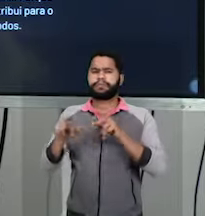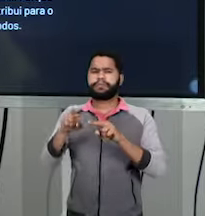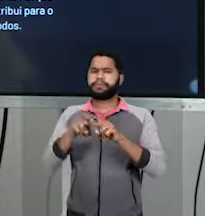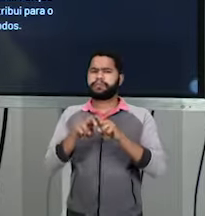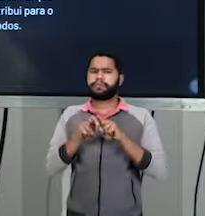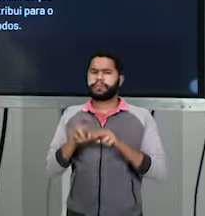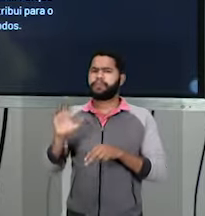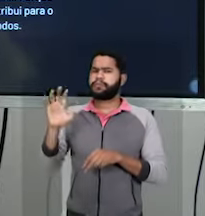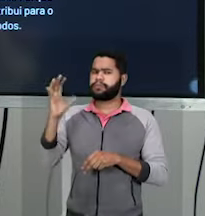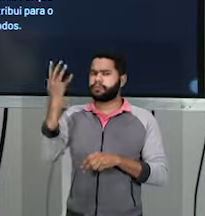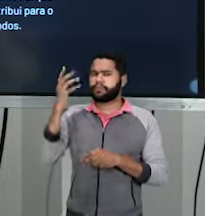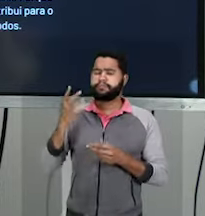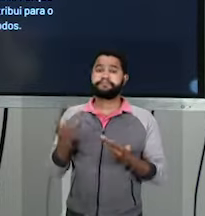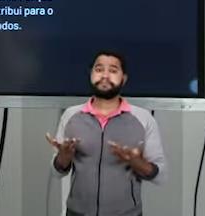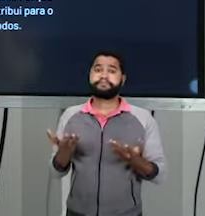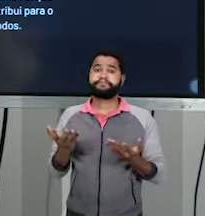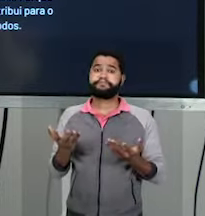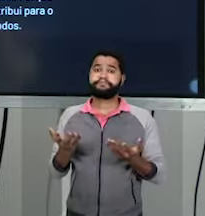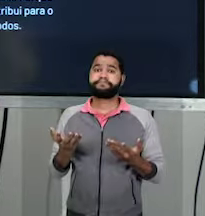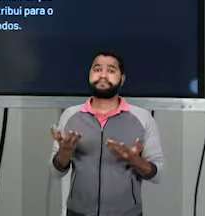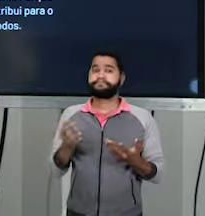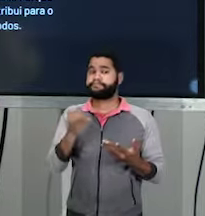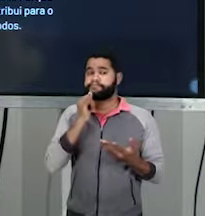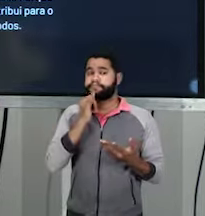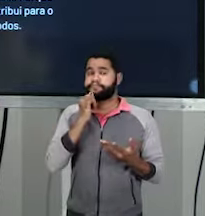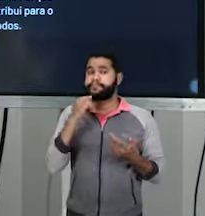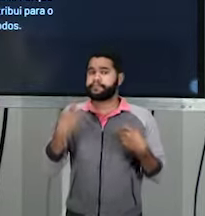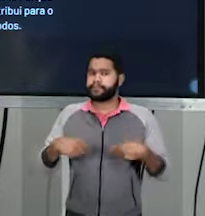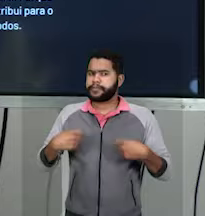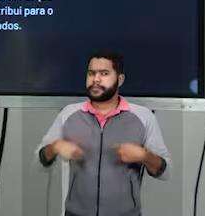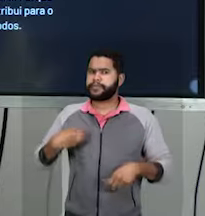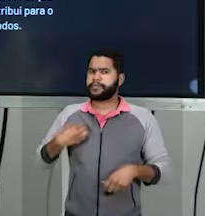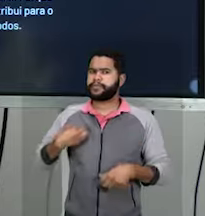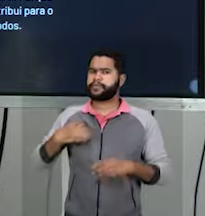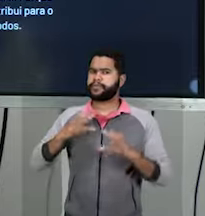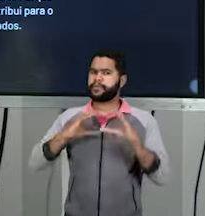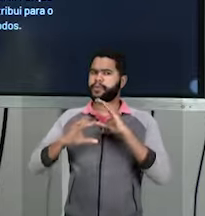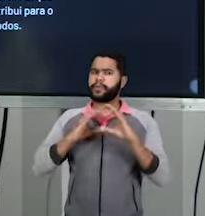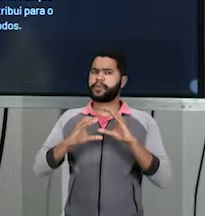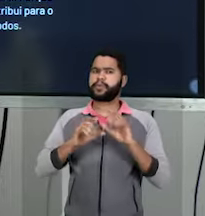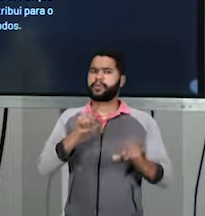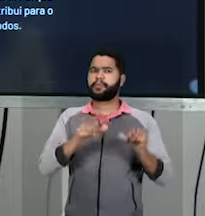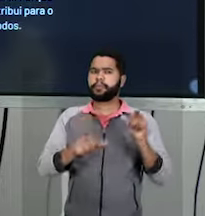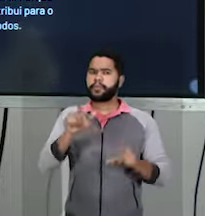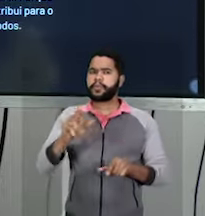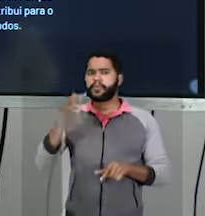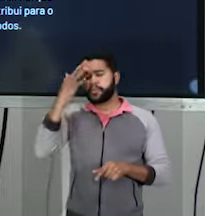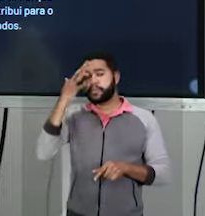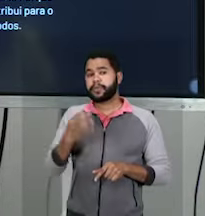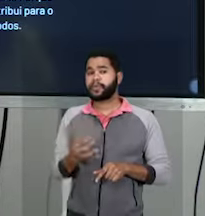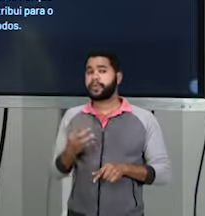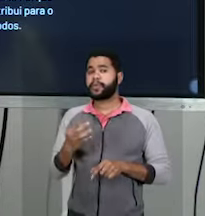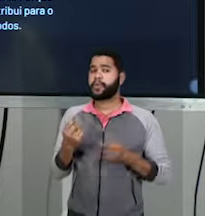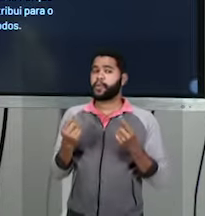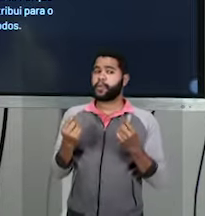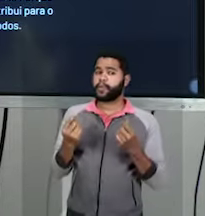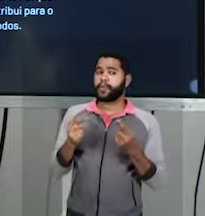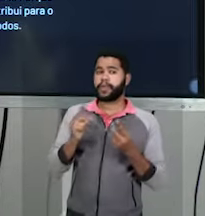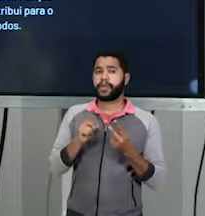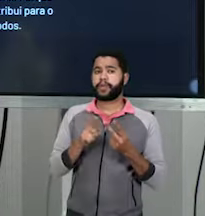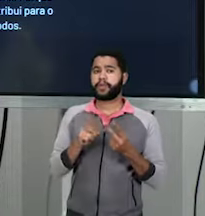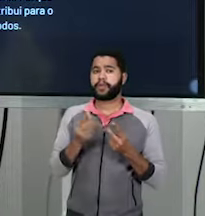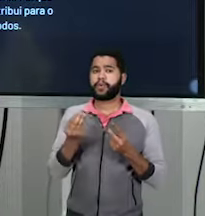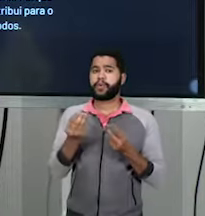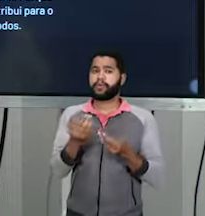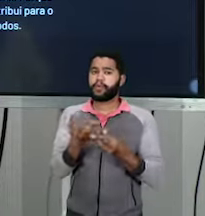por causa do clima e tal então os e preciso existir uma comunicação para que as pessoas entendam o preço